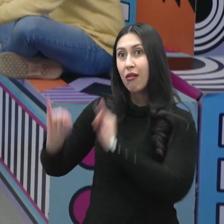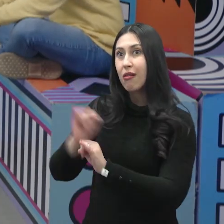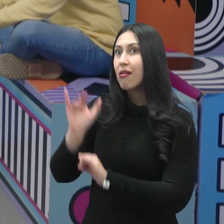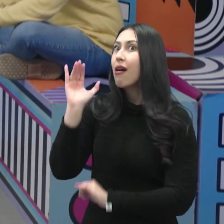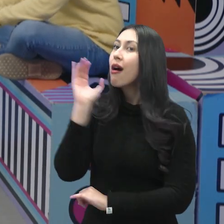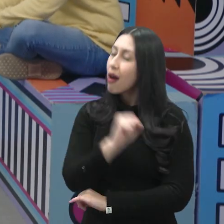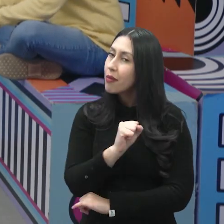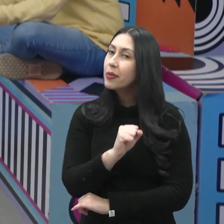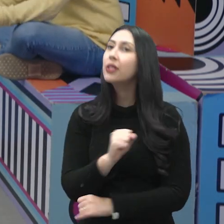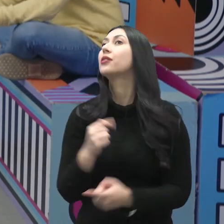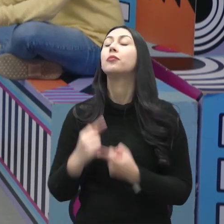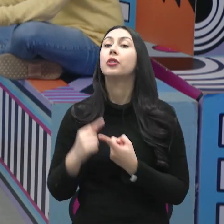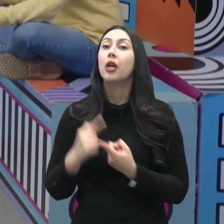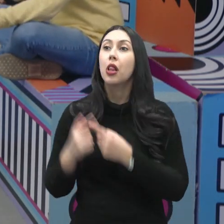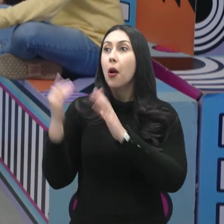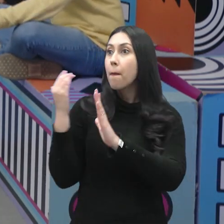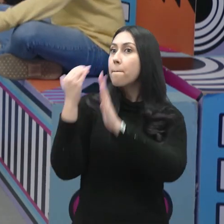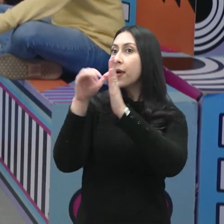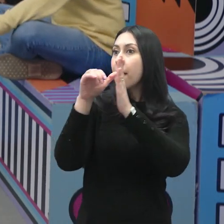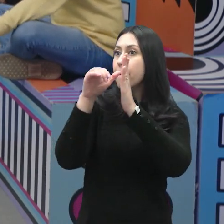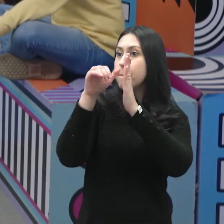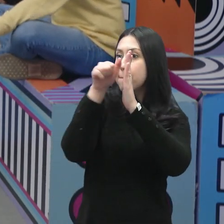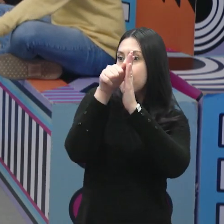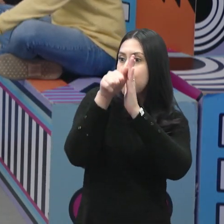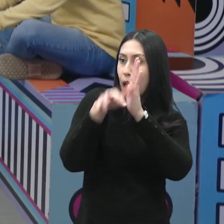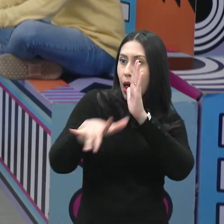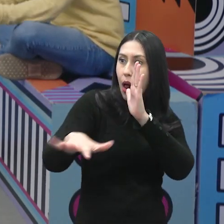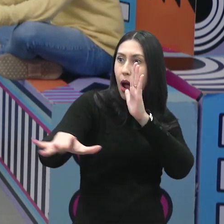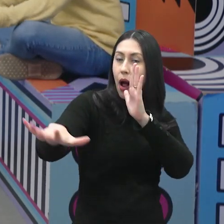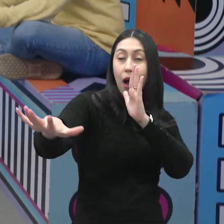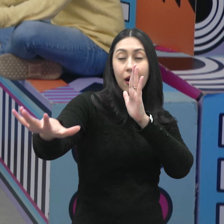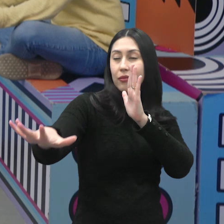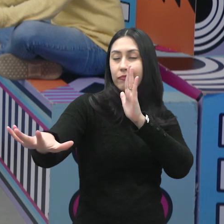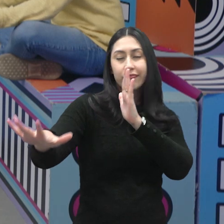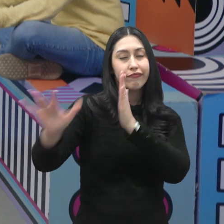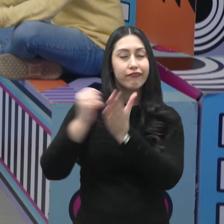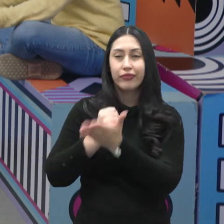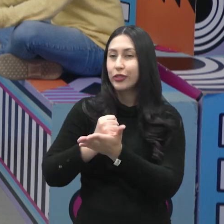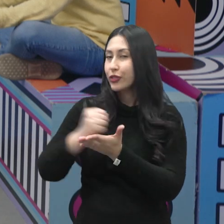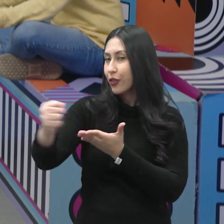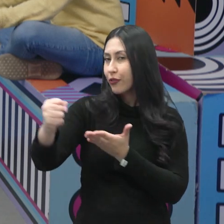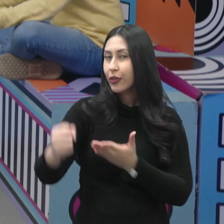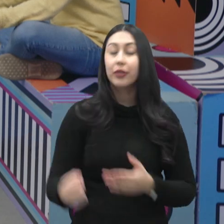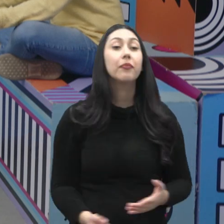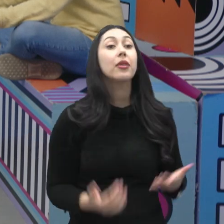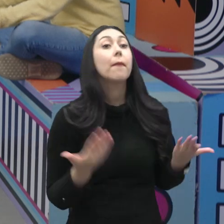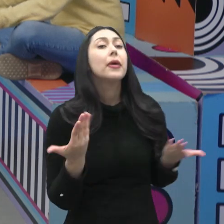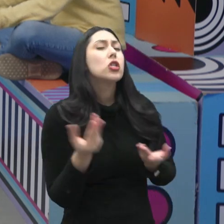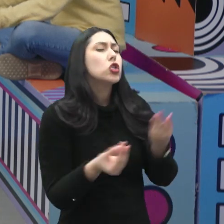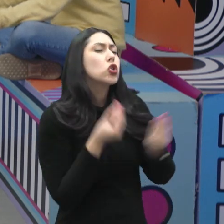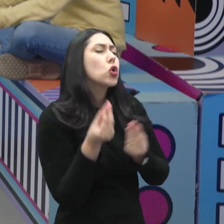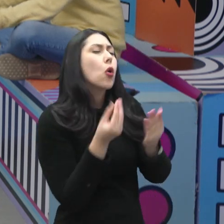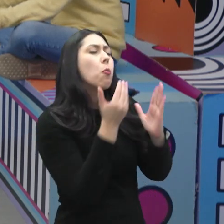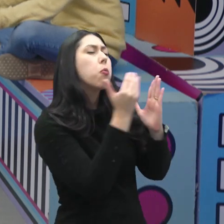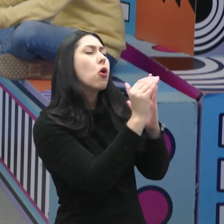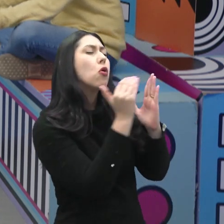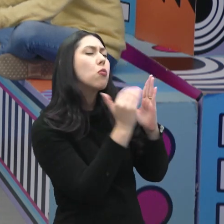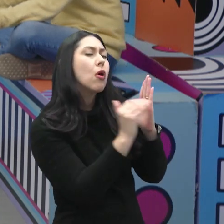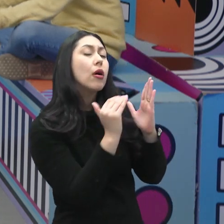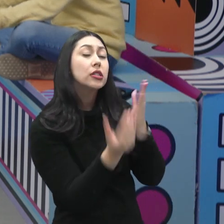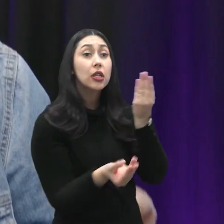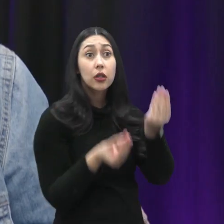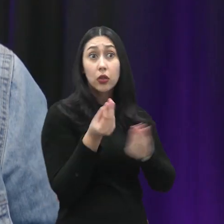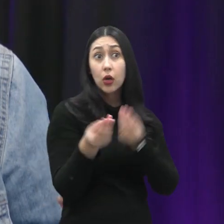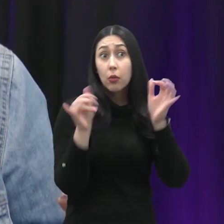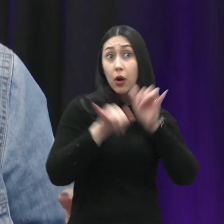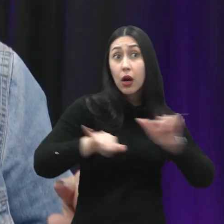né, doutora? Porque caiu ali na rede, o negócio já vai para o mundo e aí não volta mais atrás. E como vai para o mundo, né? Vai. E como as